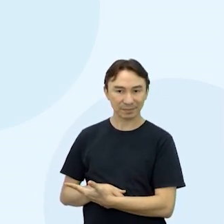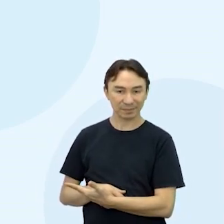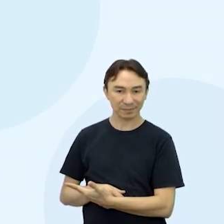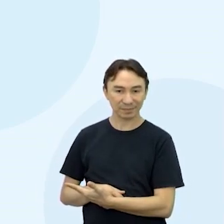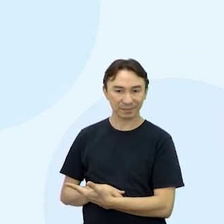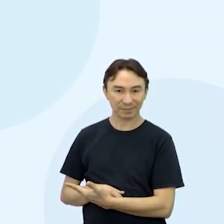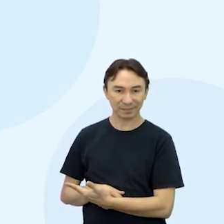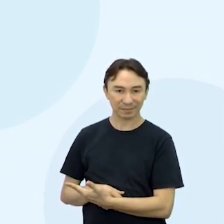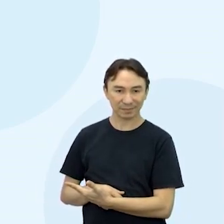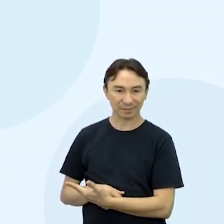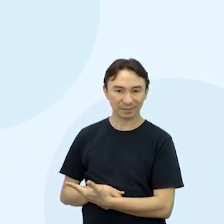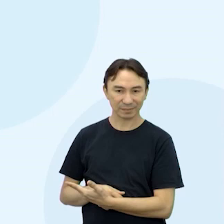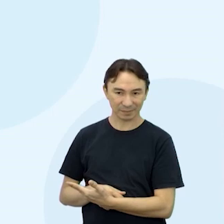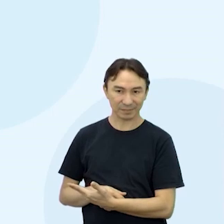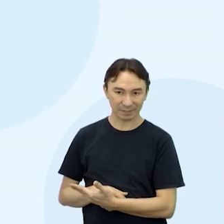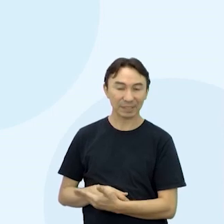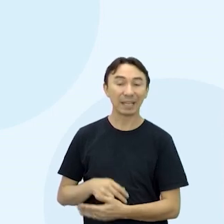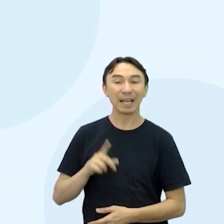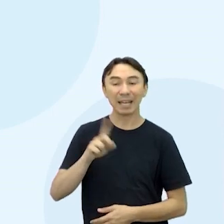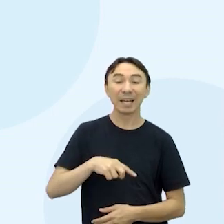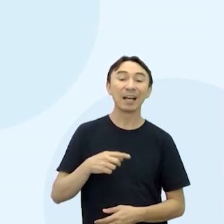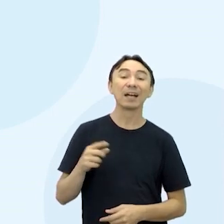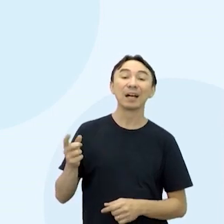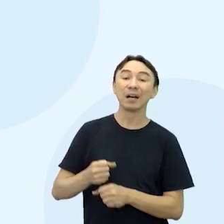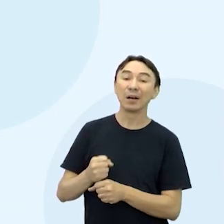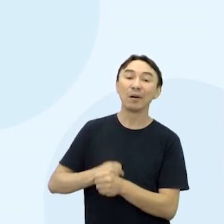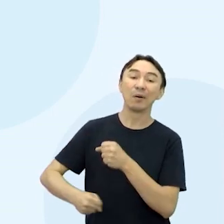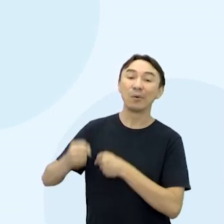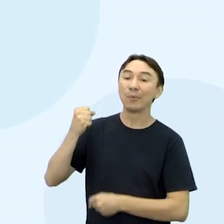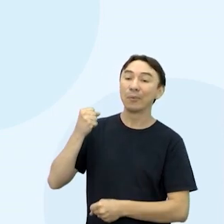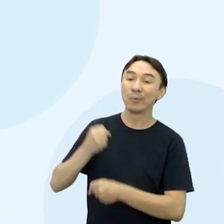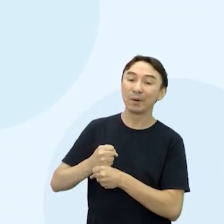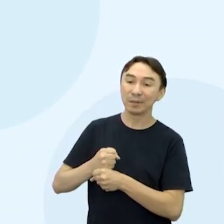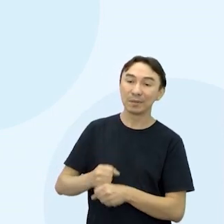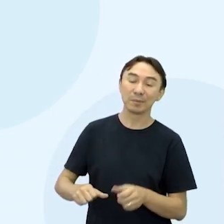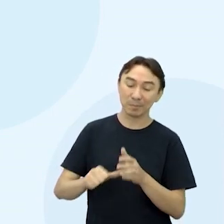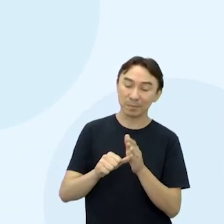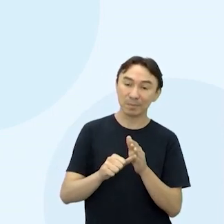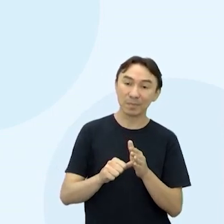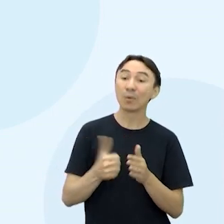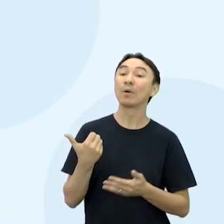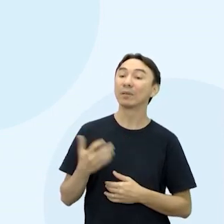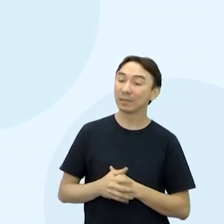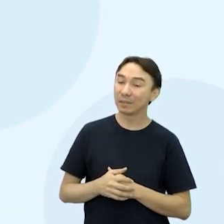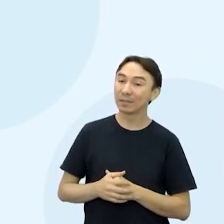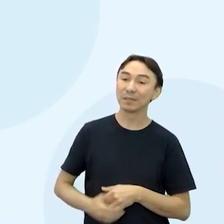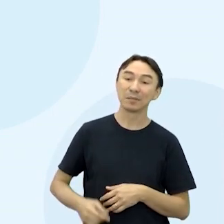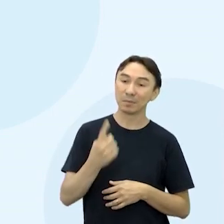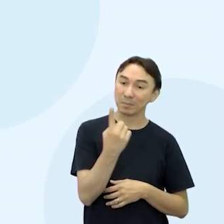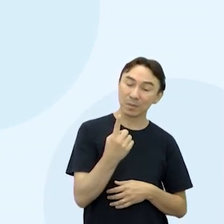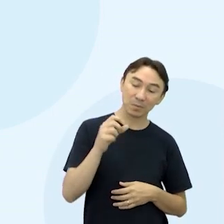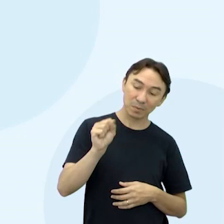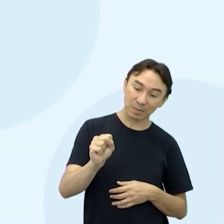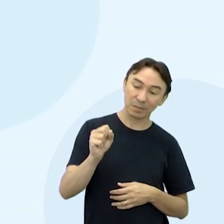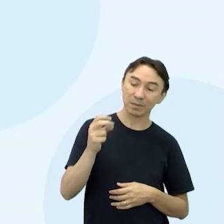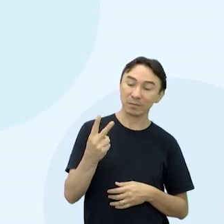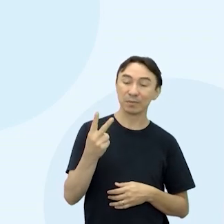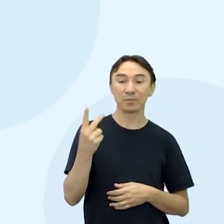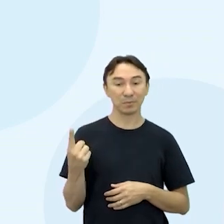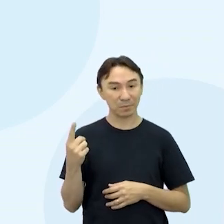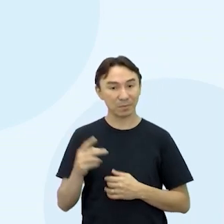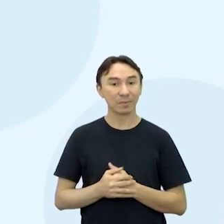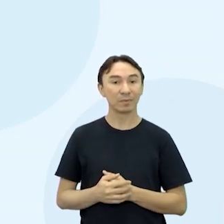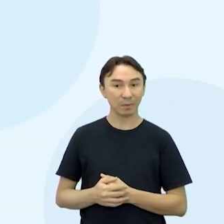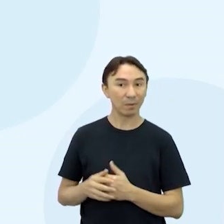Este frontispiece, essa primeira página aí, é do Guardian, histórico, né? 1821, o jornal ainda existe. Anote,